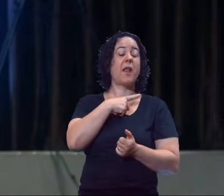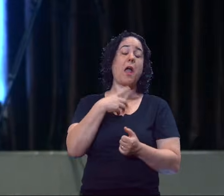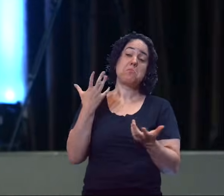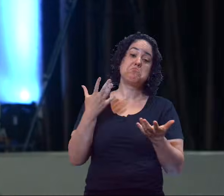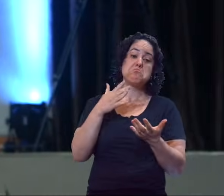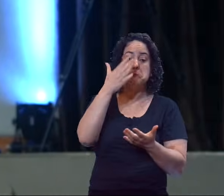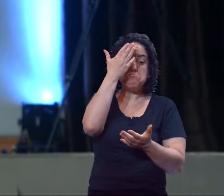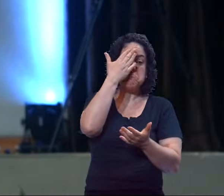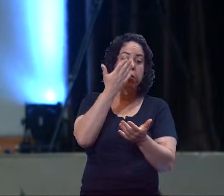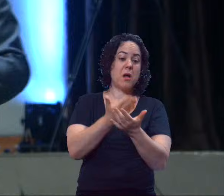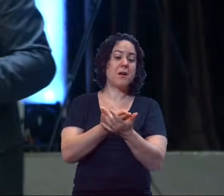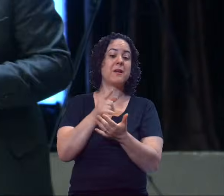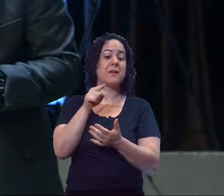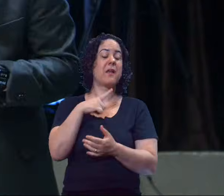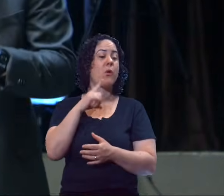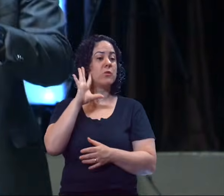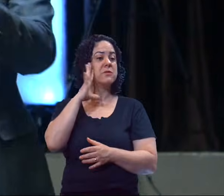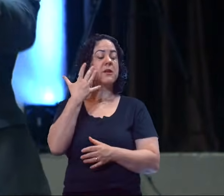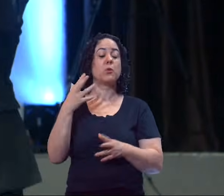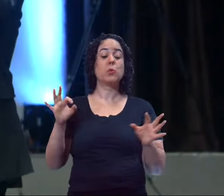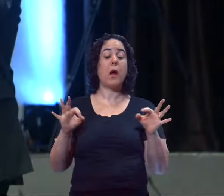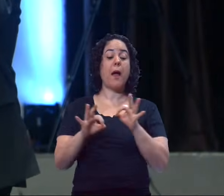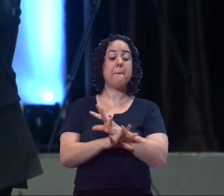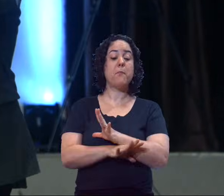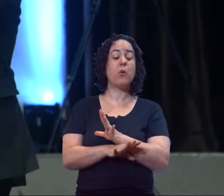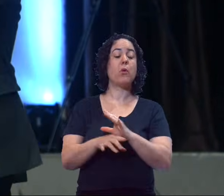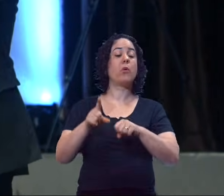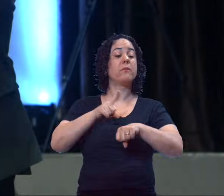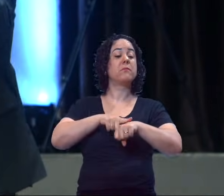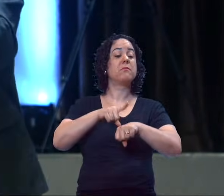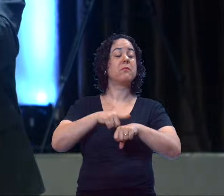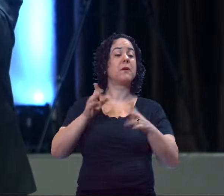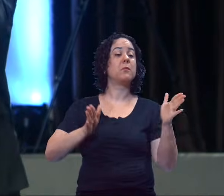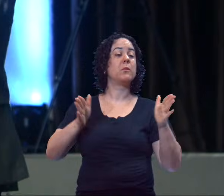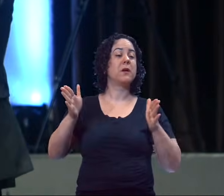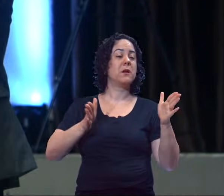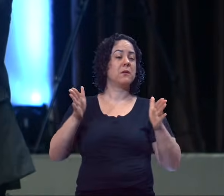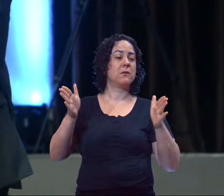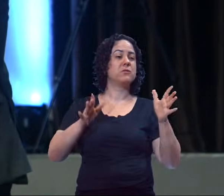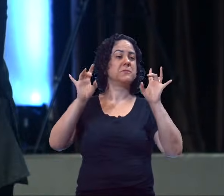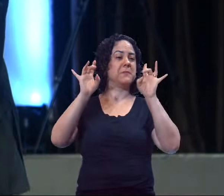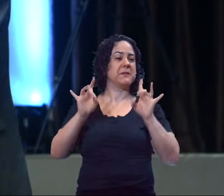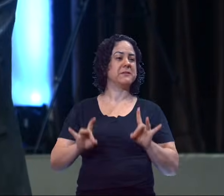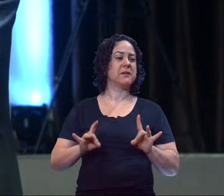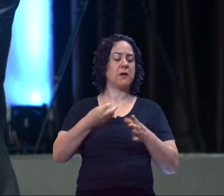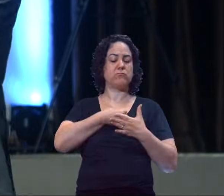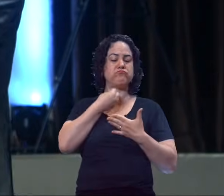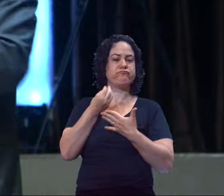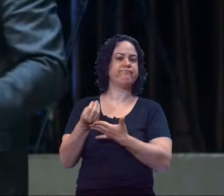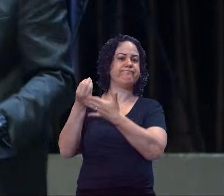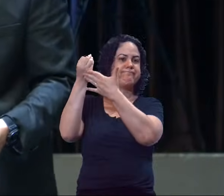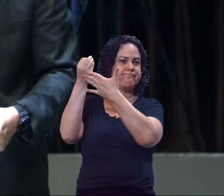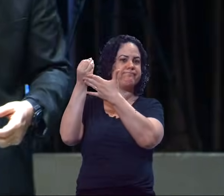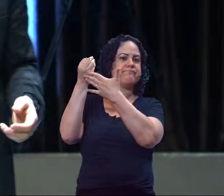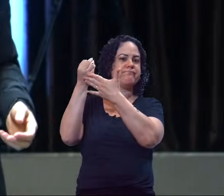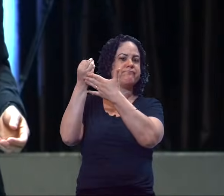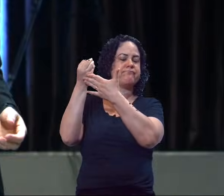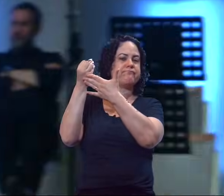esse voto. Ele tinha terminado um tempo especial de consagração na sua